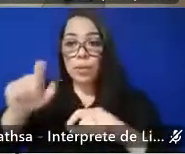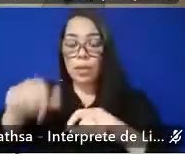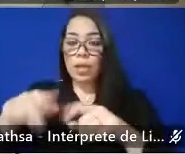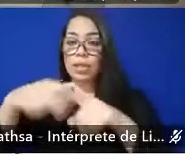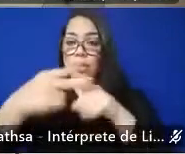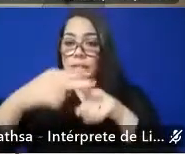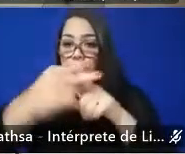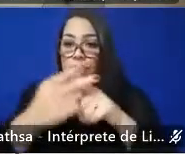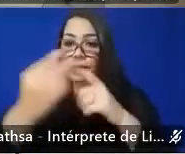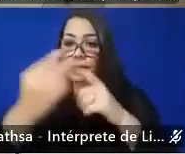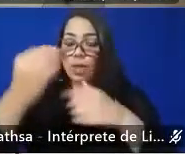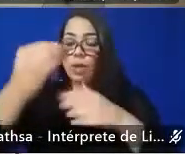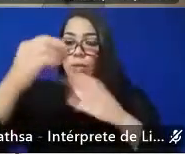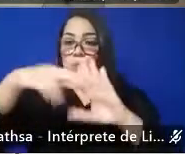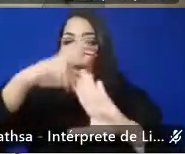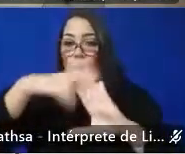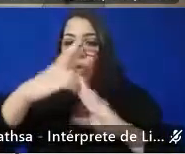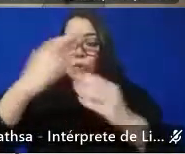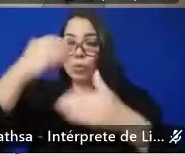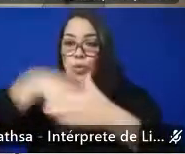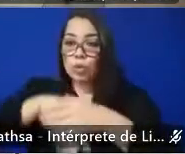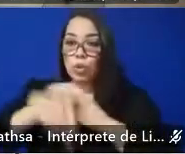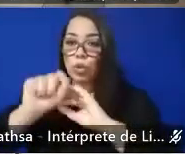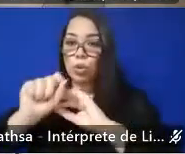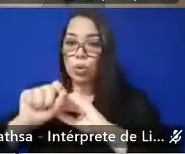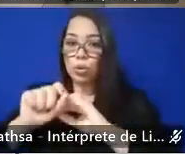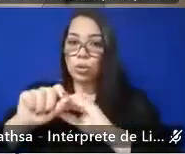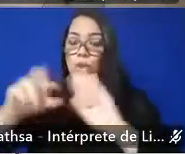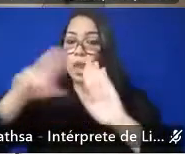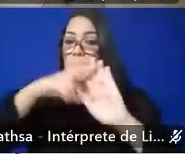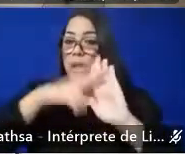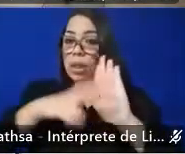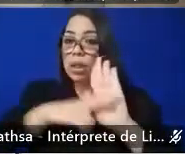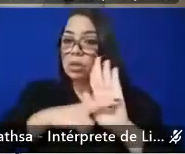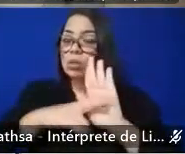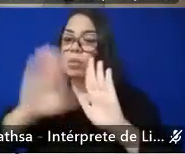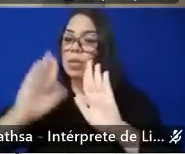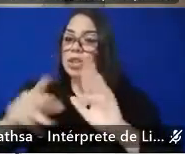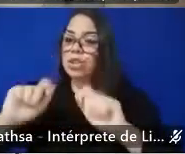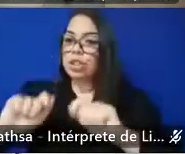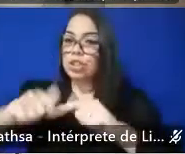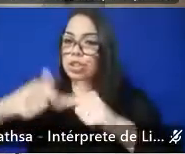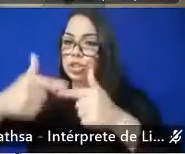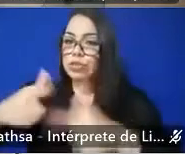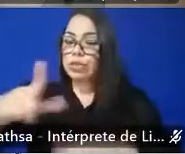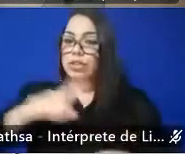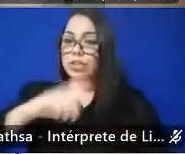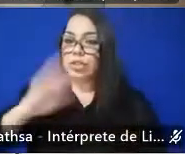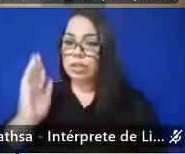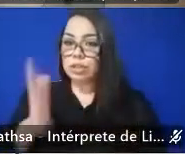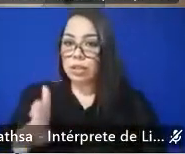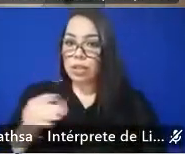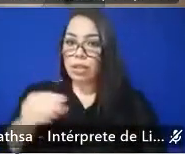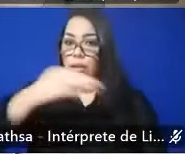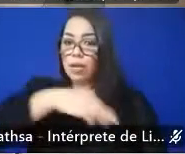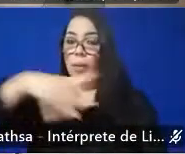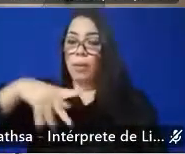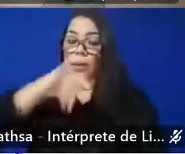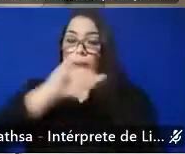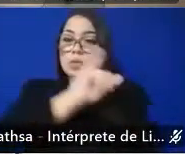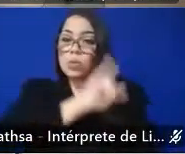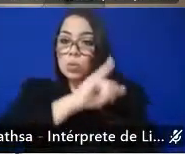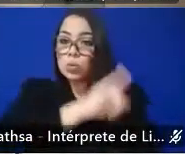mediante a compilação das normas que regem a actividade da corregedoria-geral do Ministério Público do Estado do Rio de Janeiro